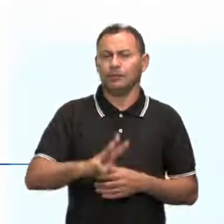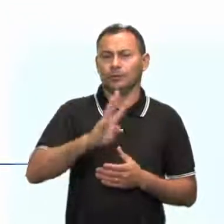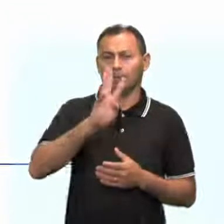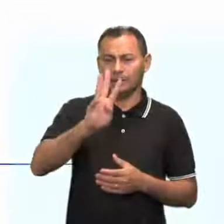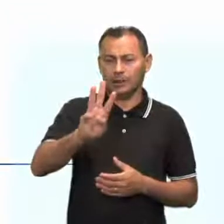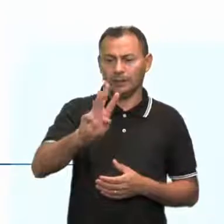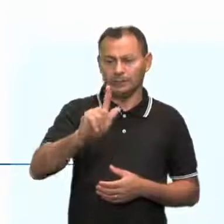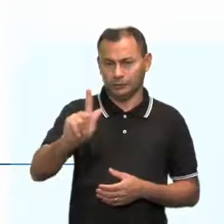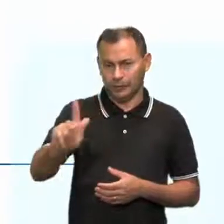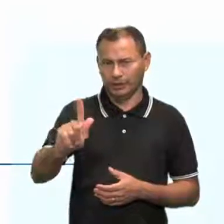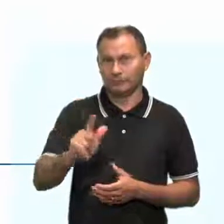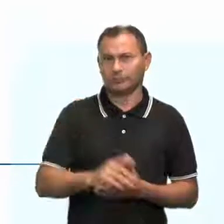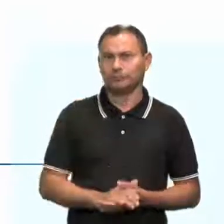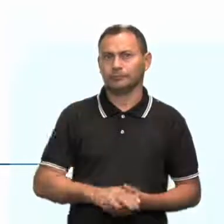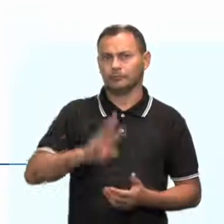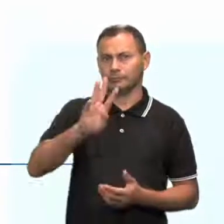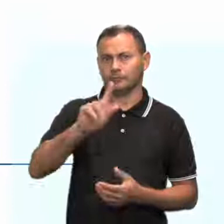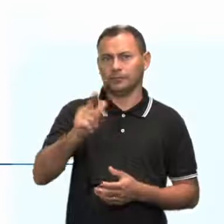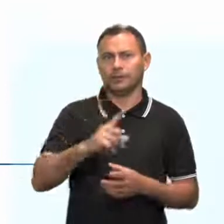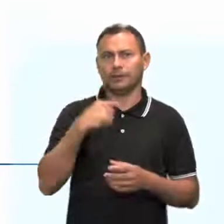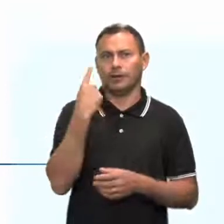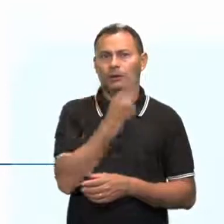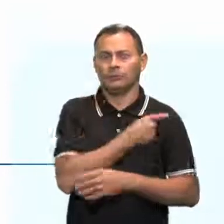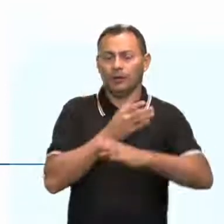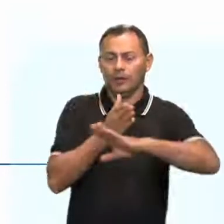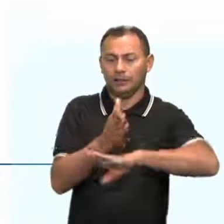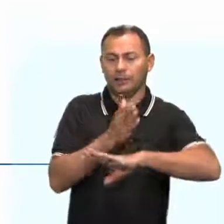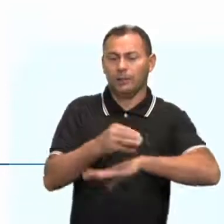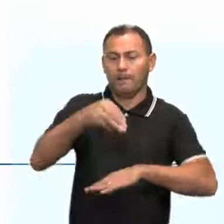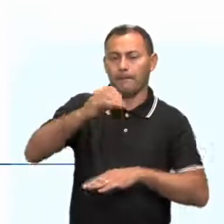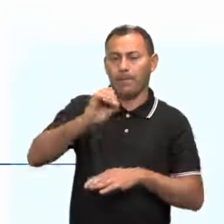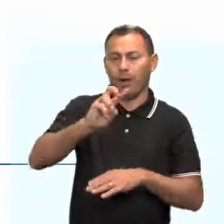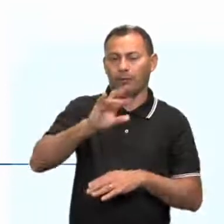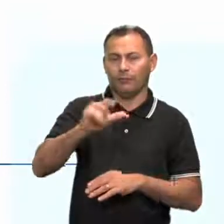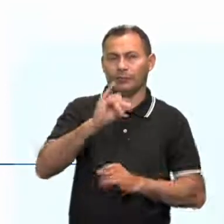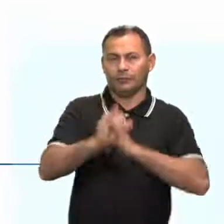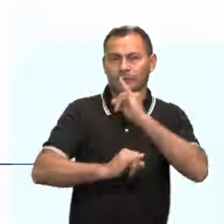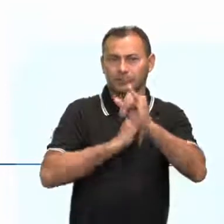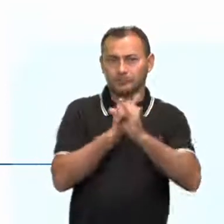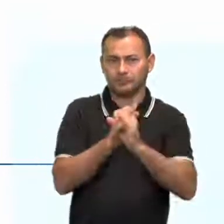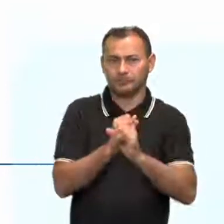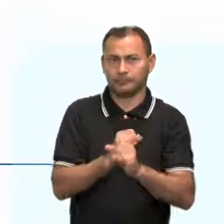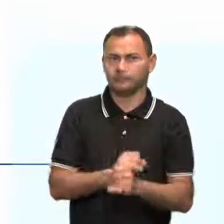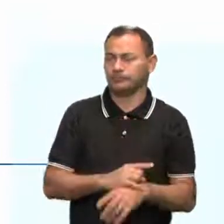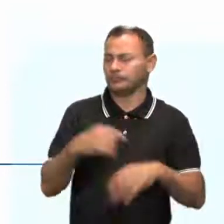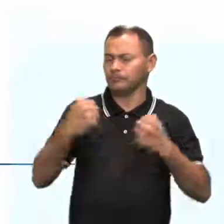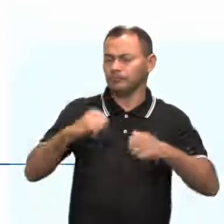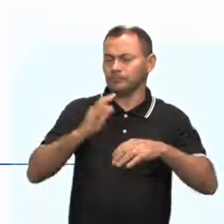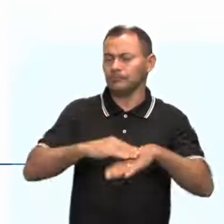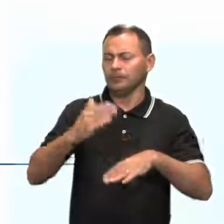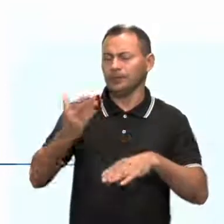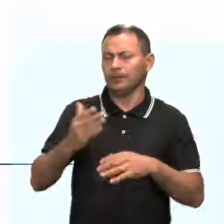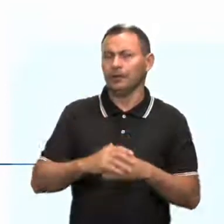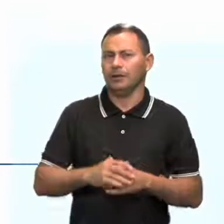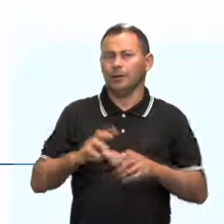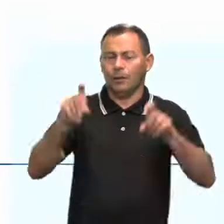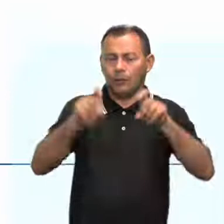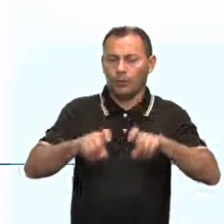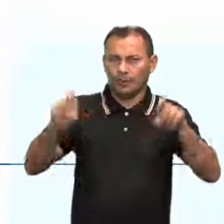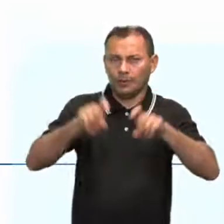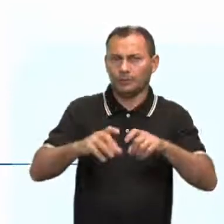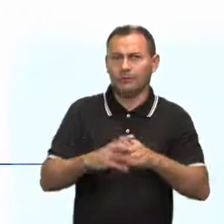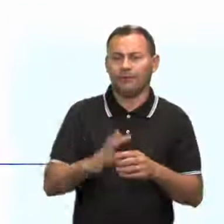3G, e esse 3G ele trouxe para a gente o acesso móvel à internet, então eu não precisava mais ter meu